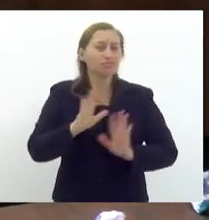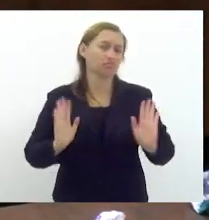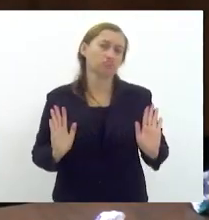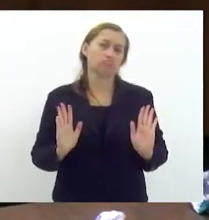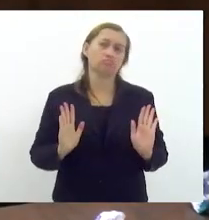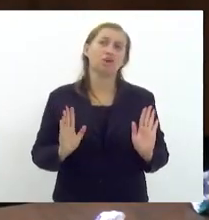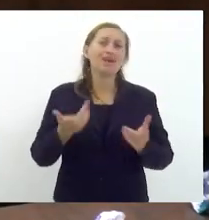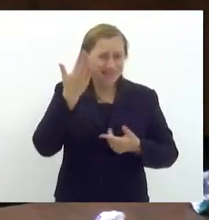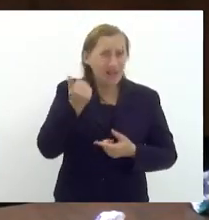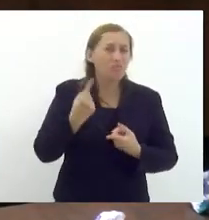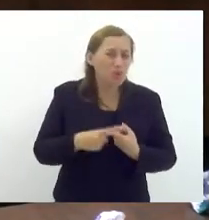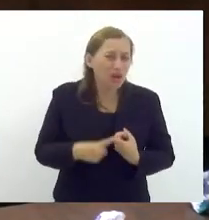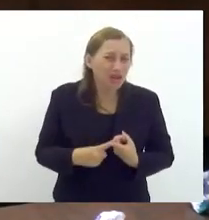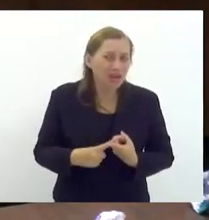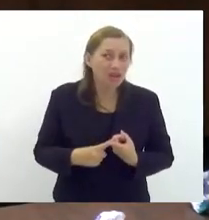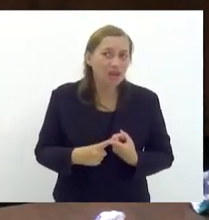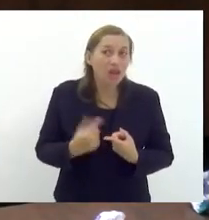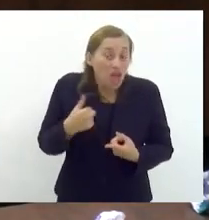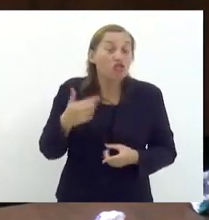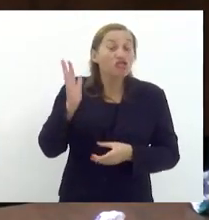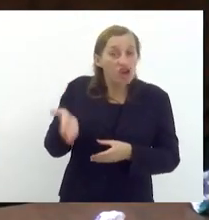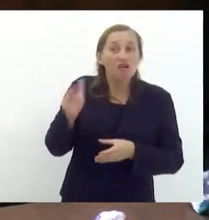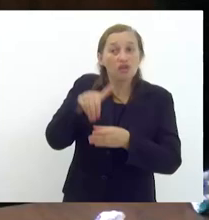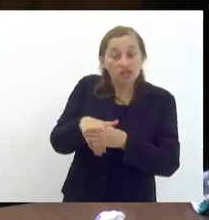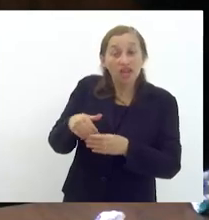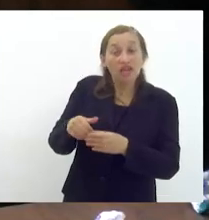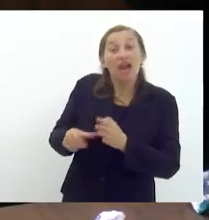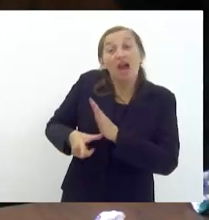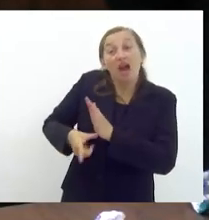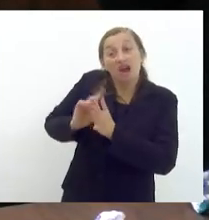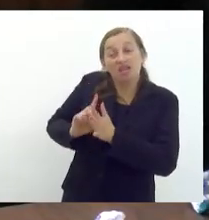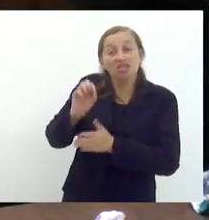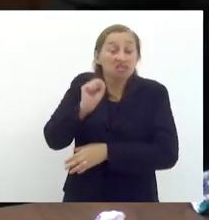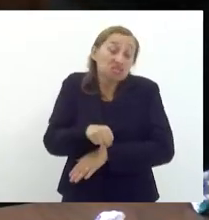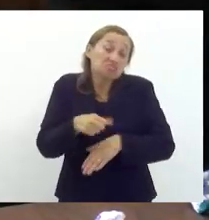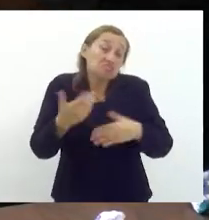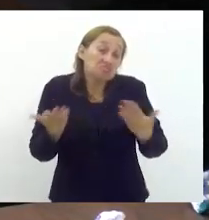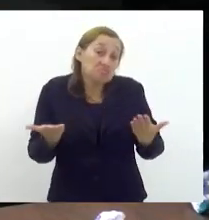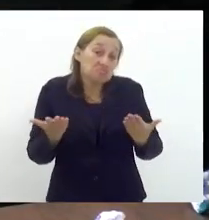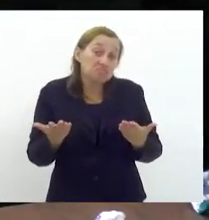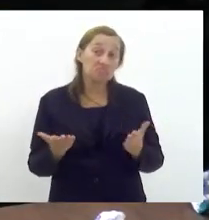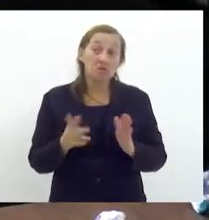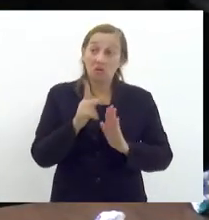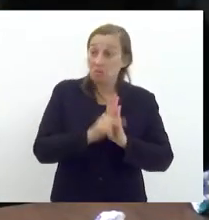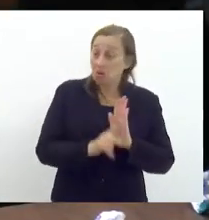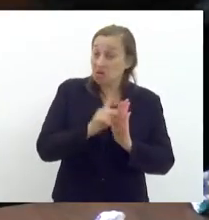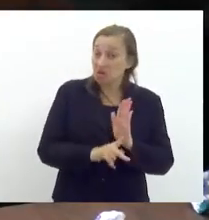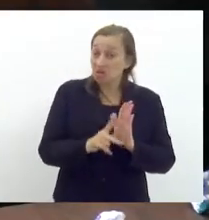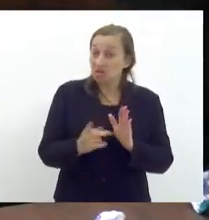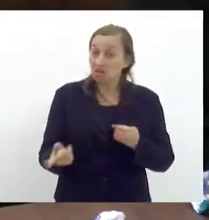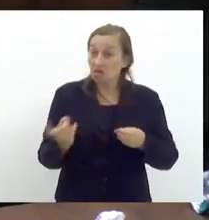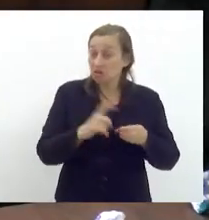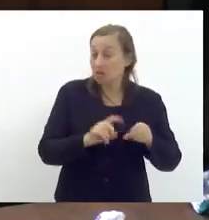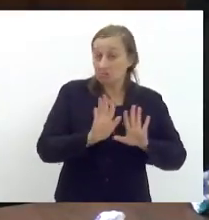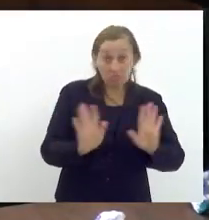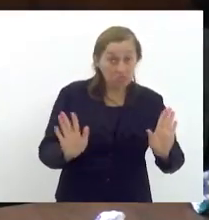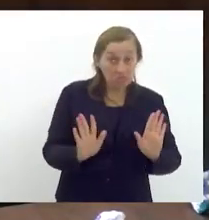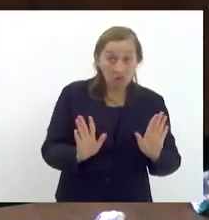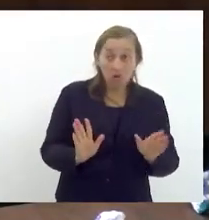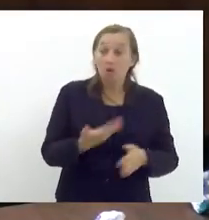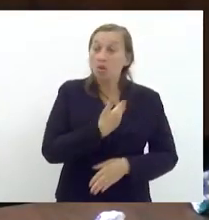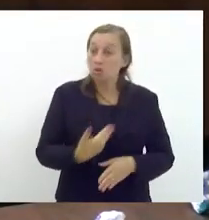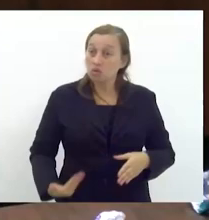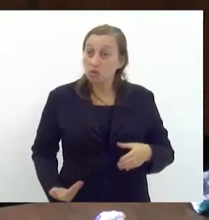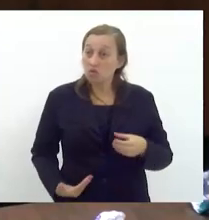sabe porque eu já votei Sim antes projetando revogado é quando o governo